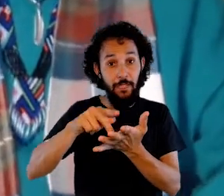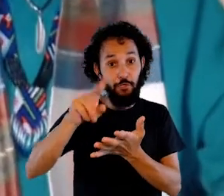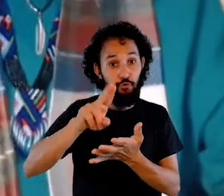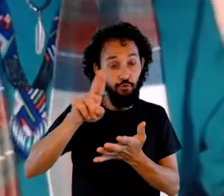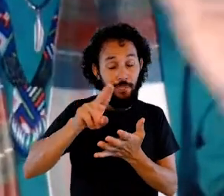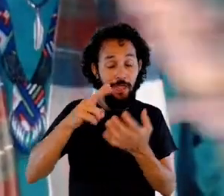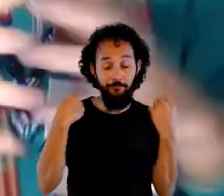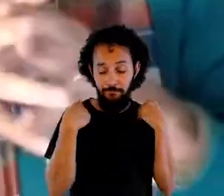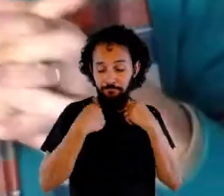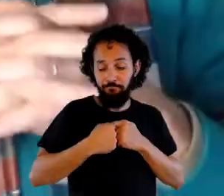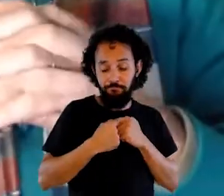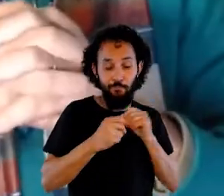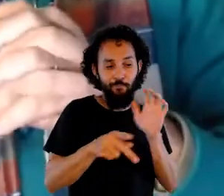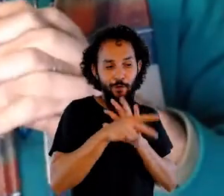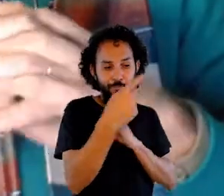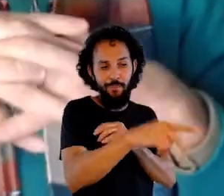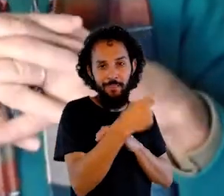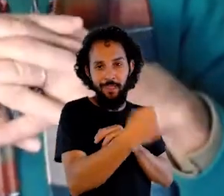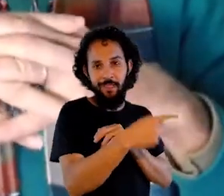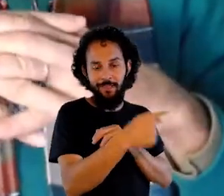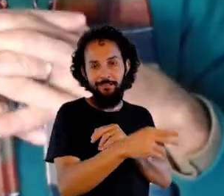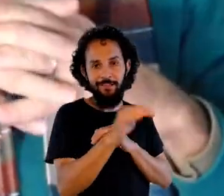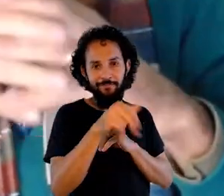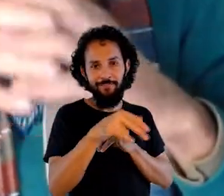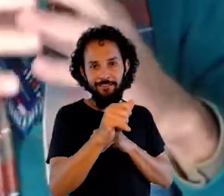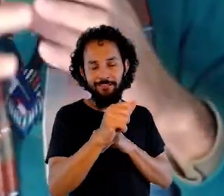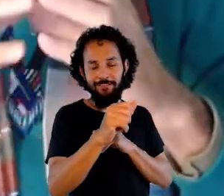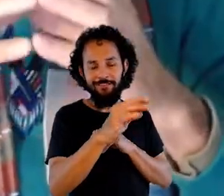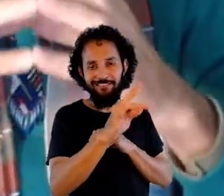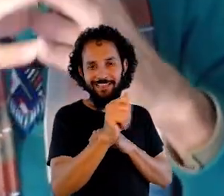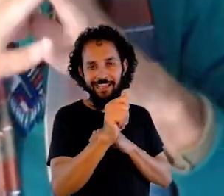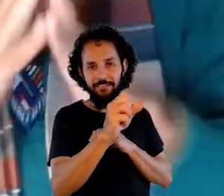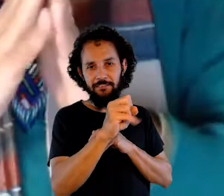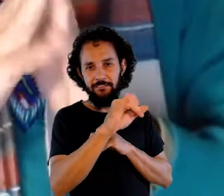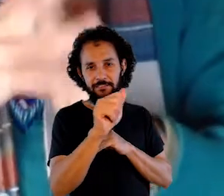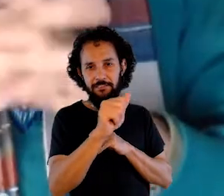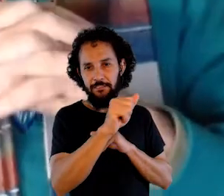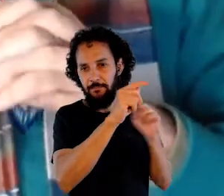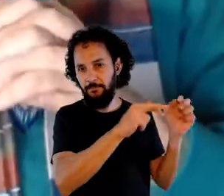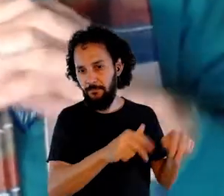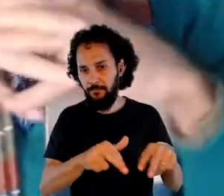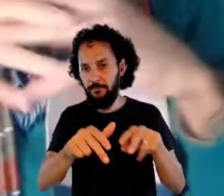foi voltando aos portões do palácio, os guardas ao ver aquela mulher linda,